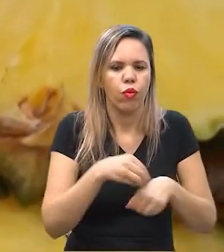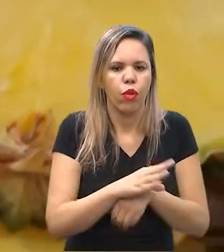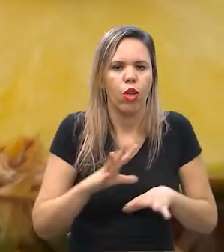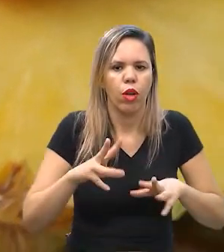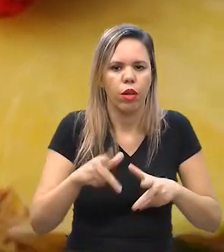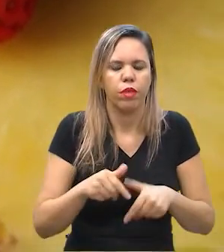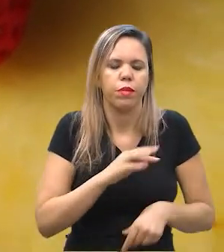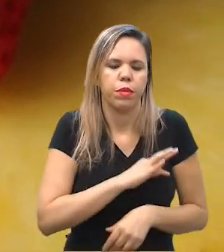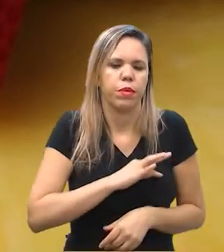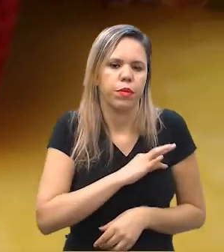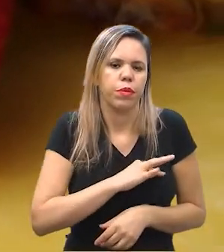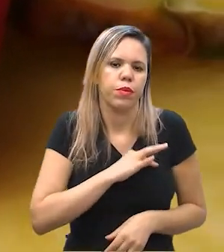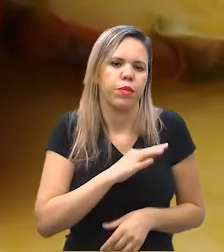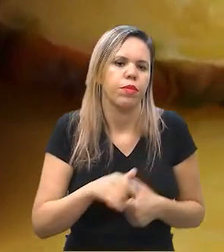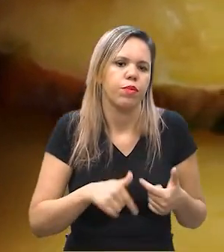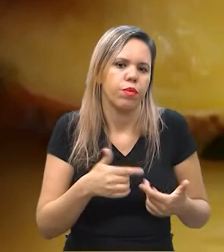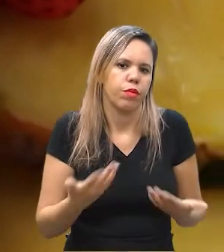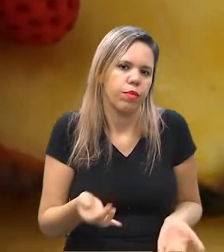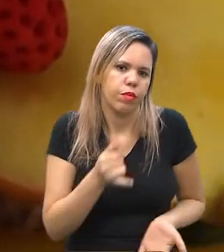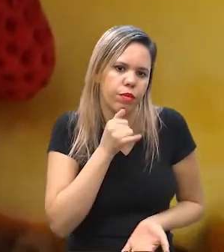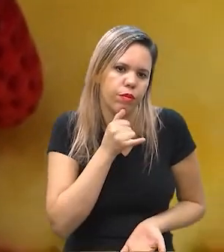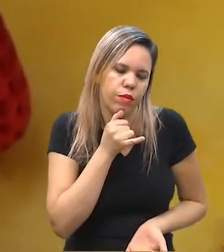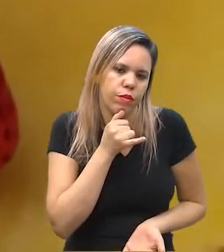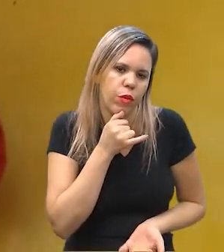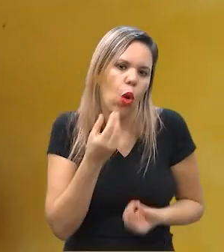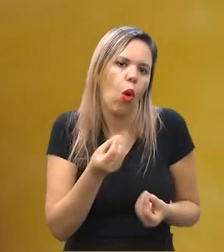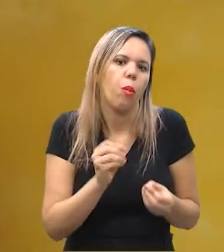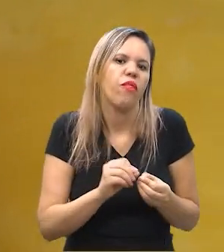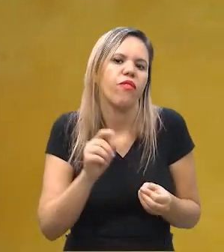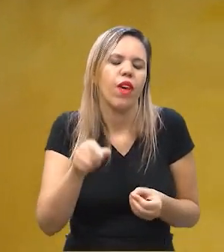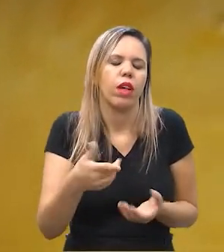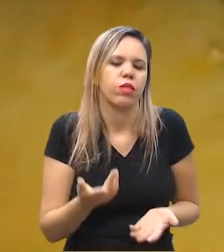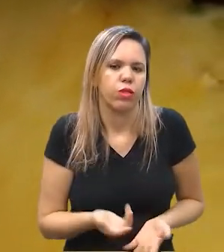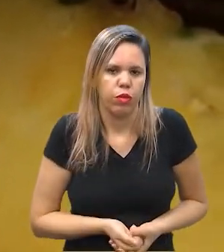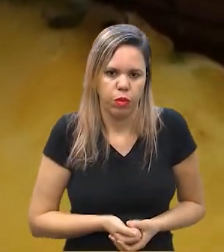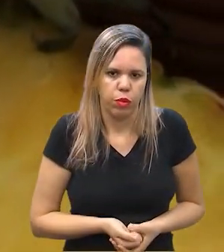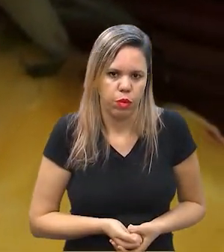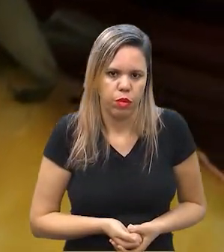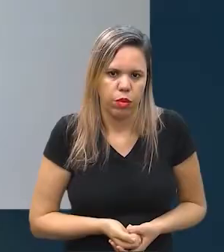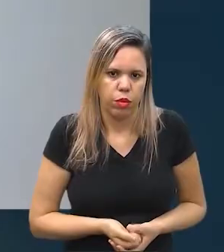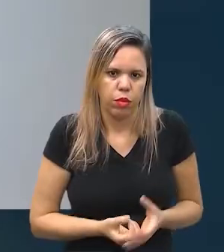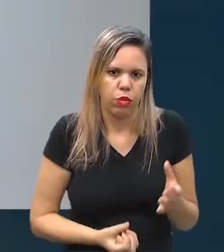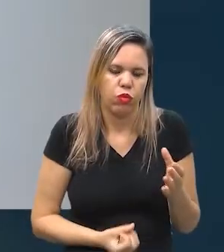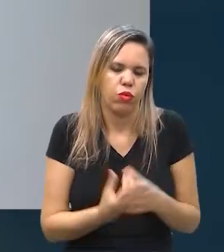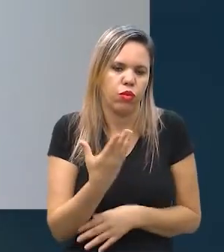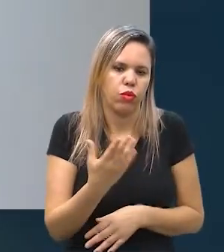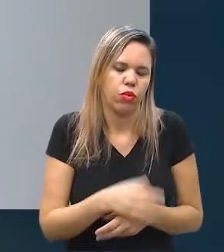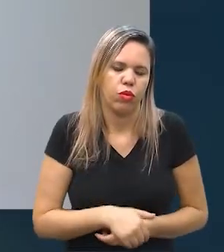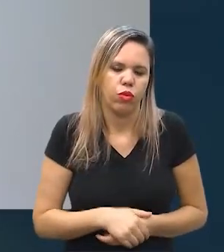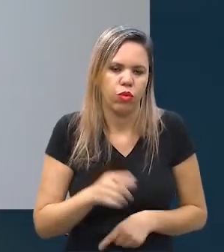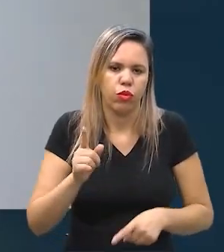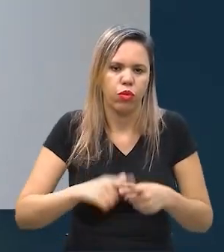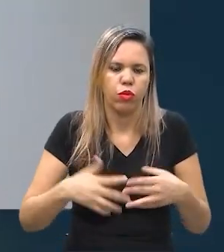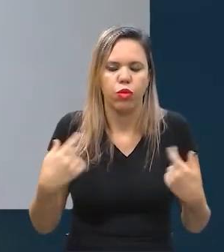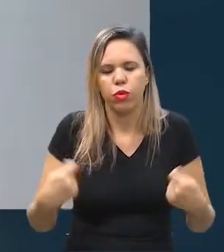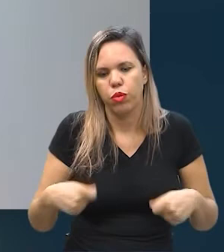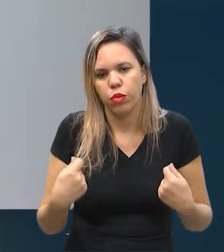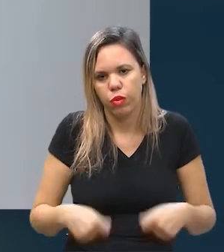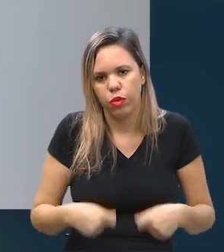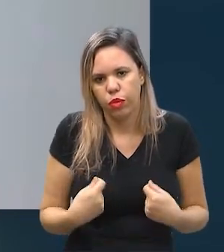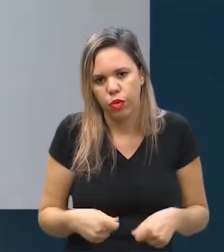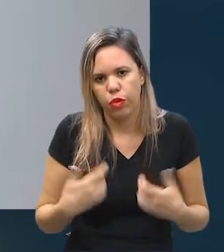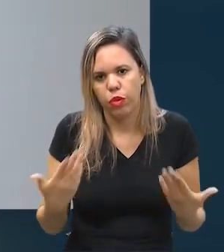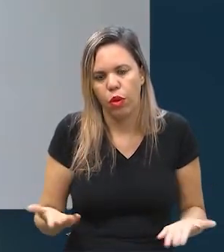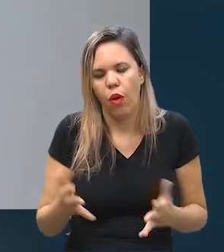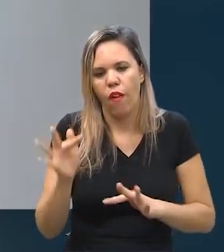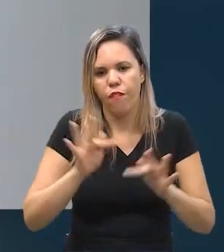todas essas técnicas de processamento, por exemplo. Então, como é que eu faço esse processo fluir? Quais são os materiais que eu preciso? Qual